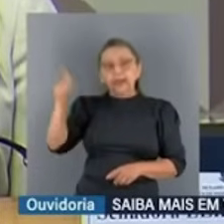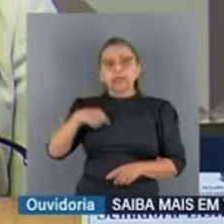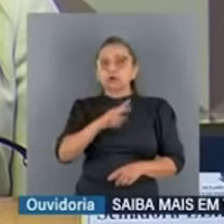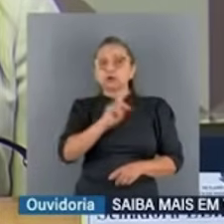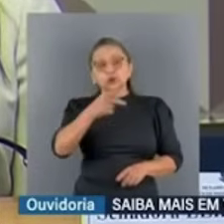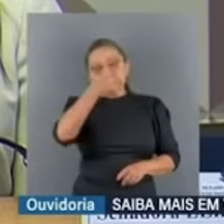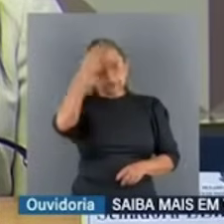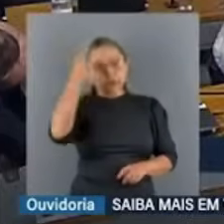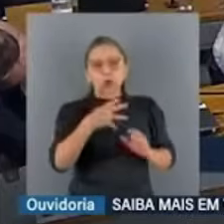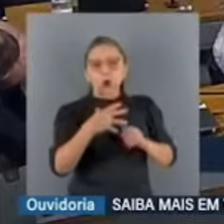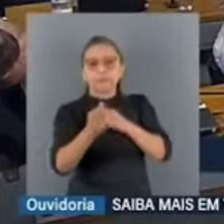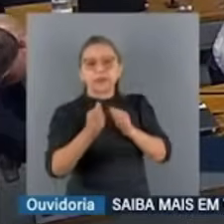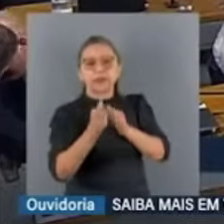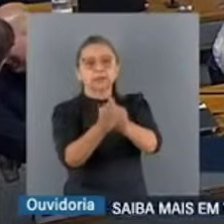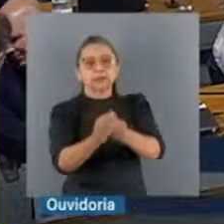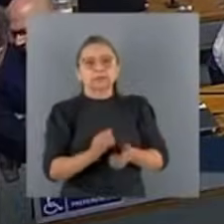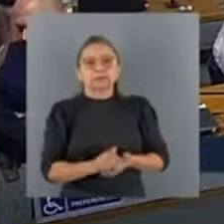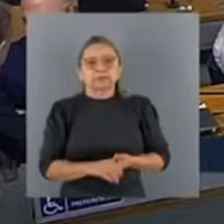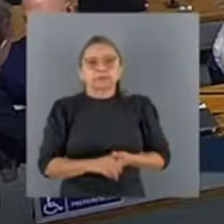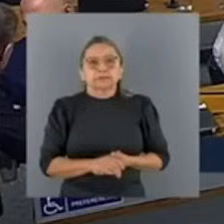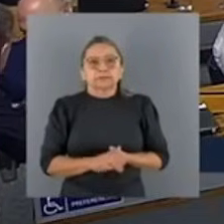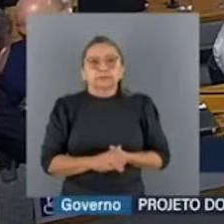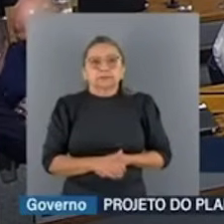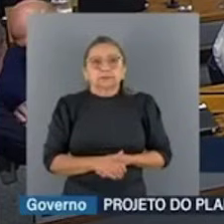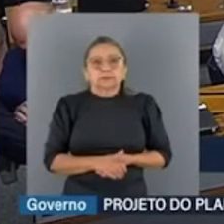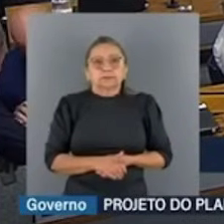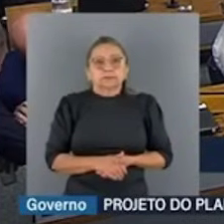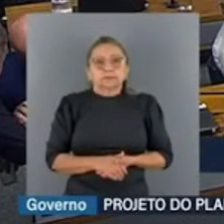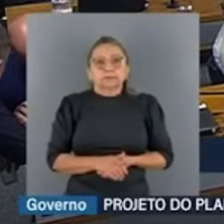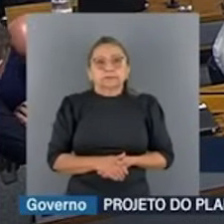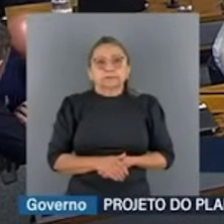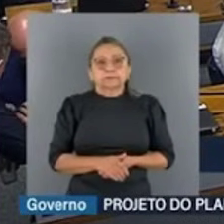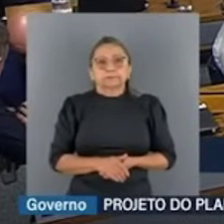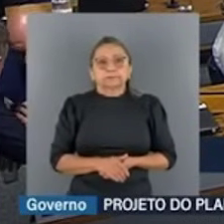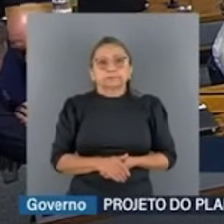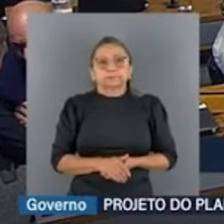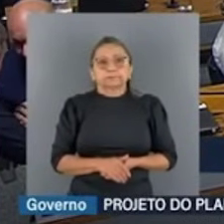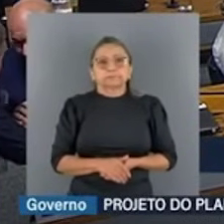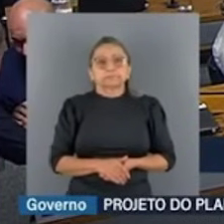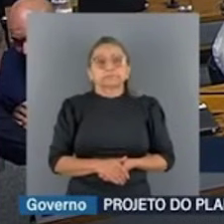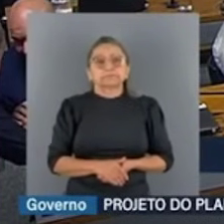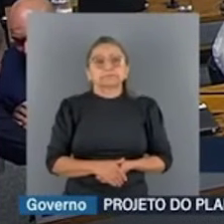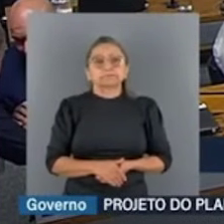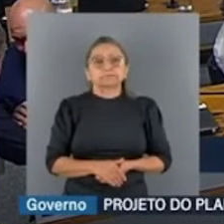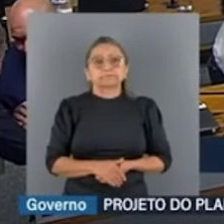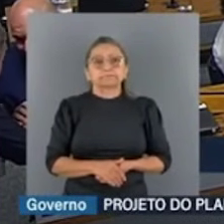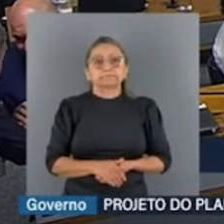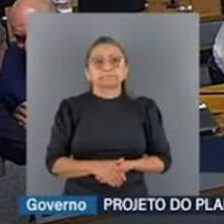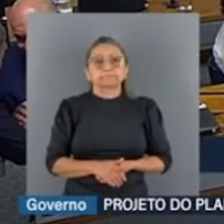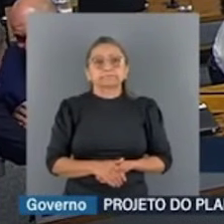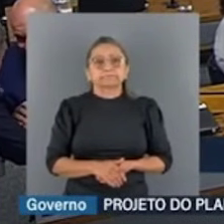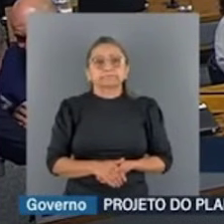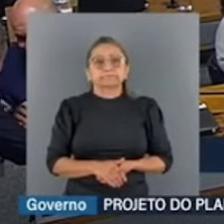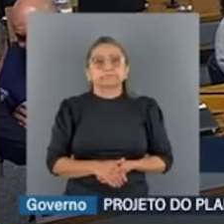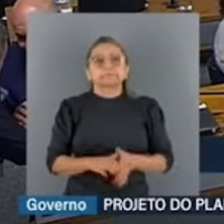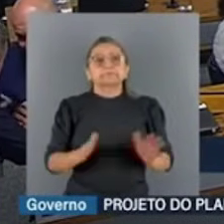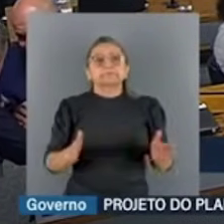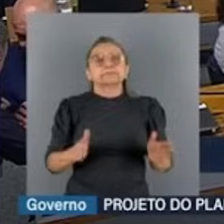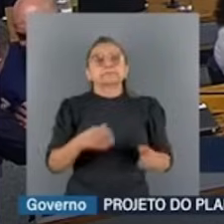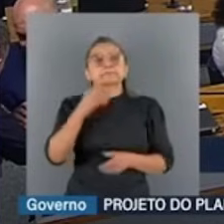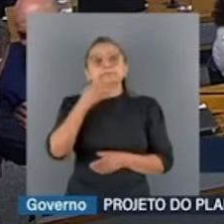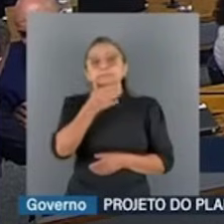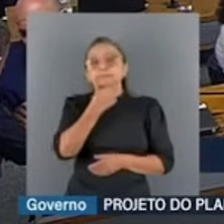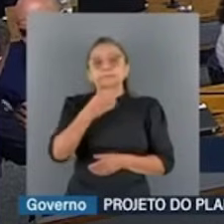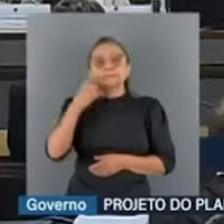as outras. Obrigado. Não, já acabou. Vamos agora passar ao próximo orador inscrito. O deputado Paulo Magalhães não